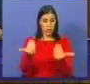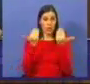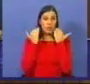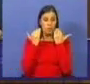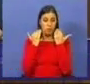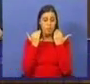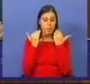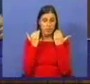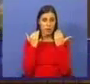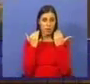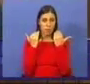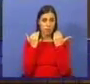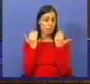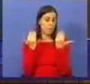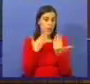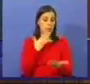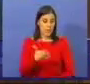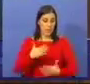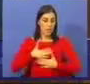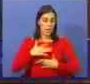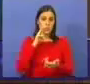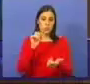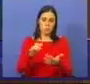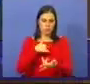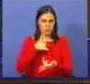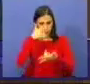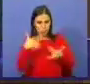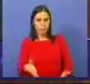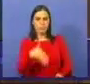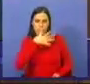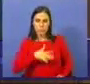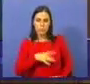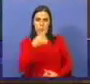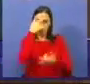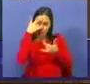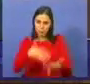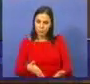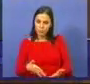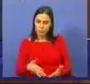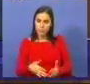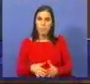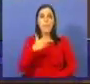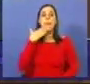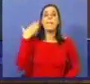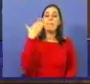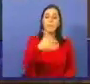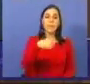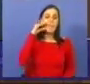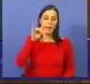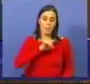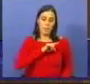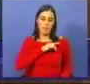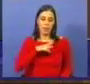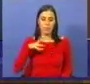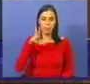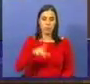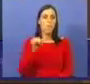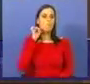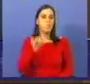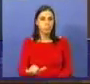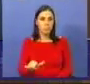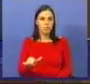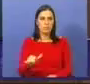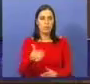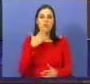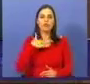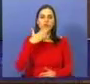informação, deu-nos uma notícia que me surpreendeu. É que perante o pedido do Banco Privado Português de um aval